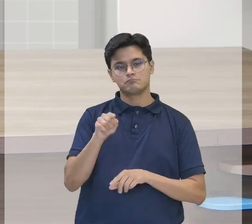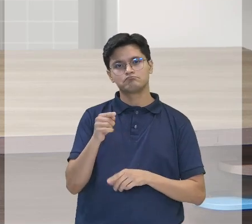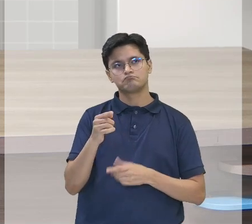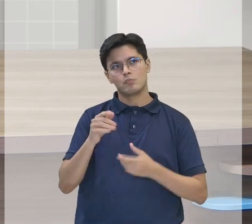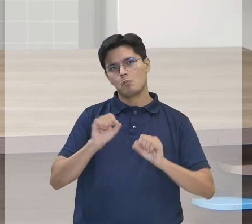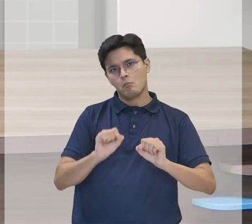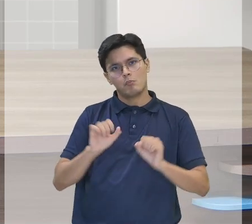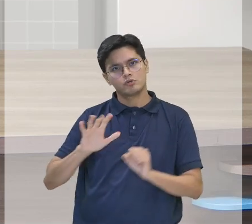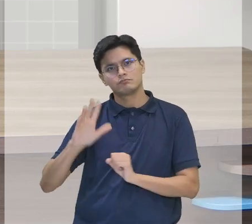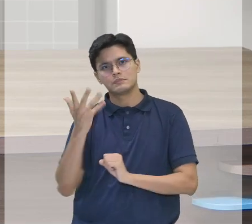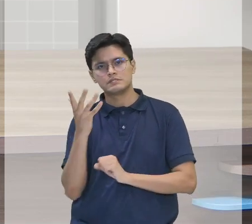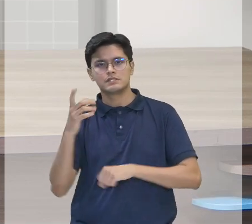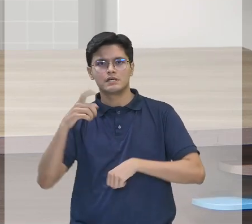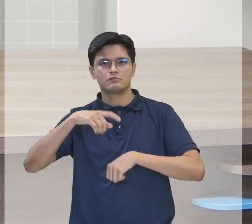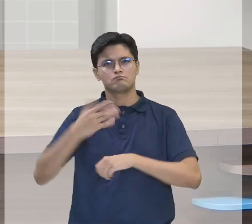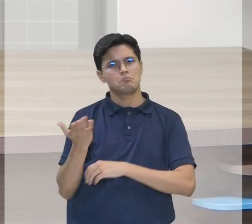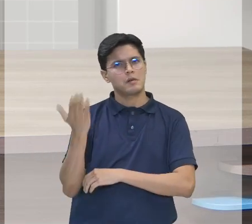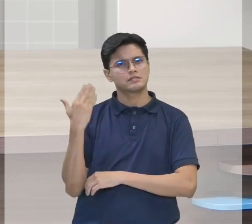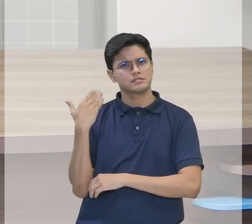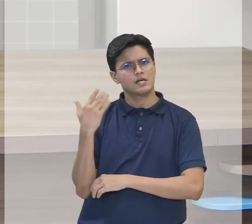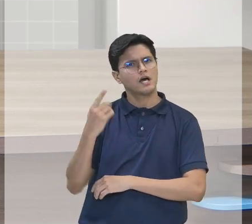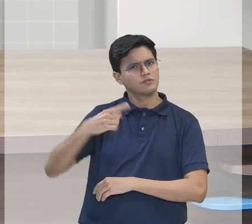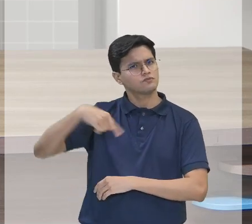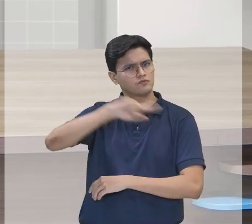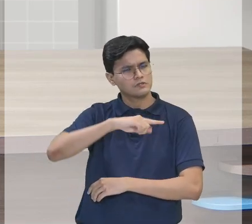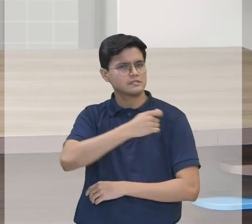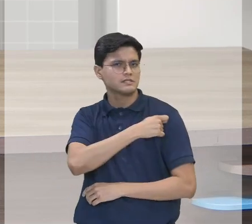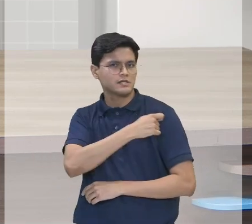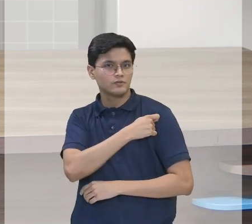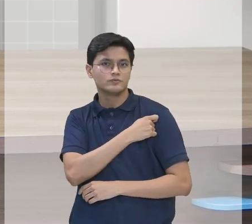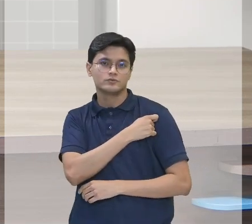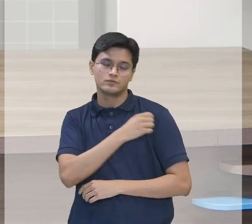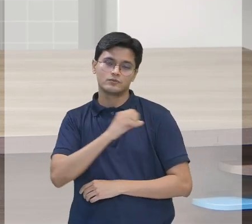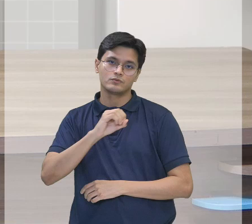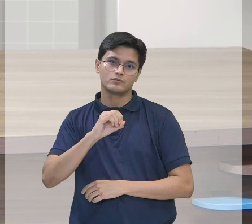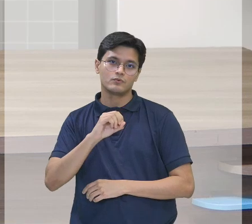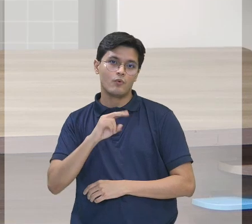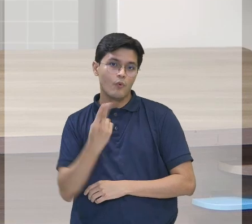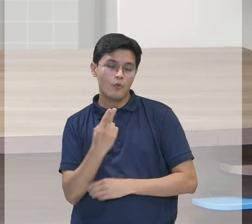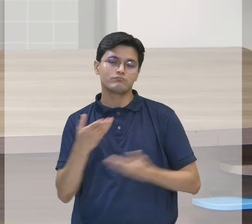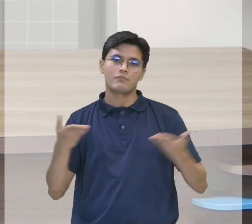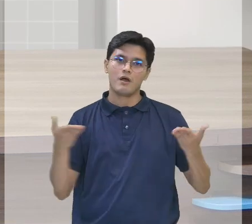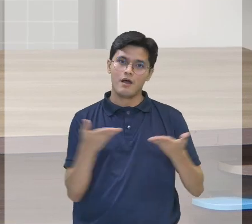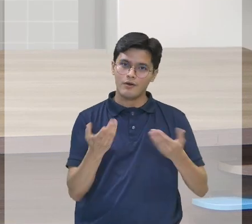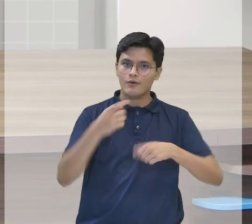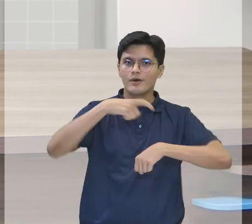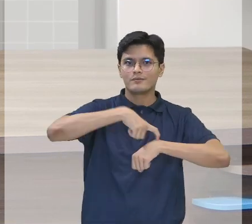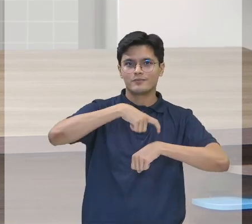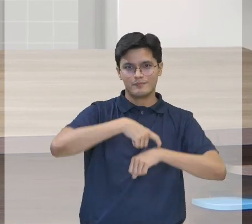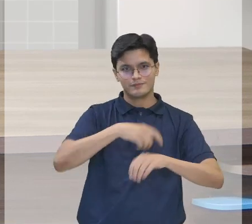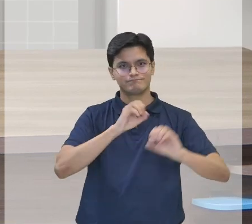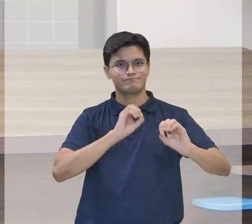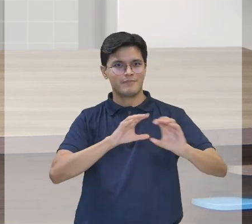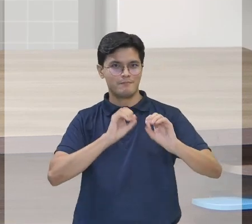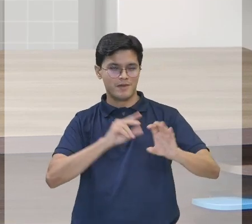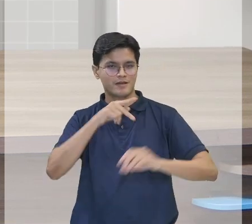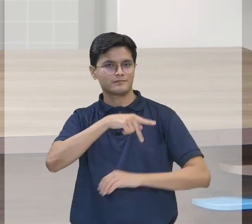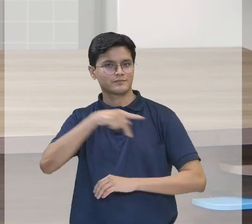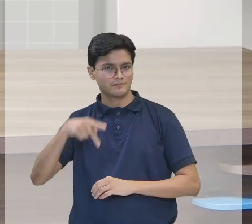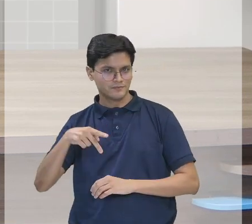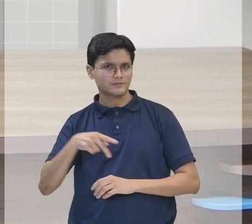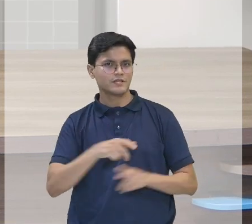de estudantes, ao longo da sua vida acadêmica, e agora também no seu momento docente, ouvindo dos